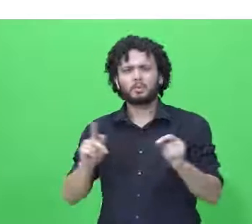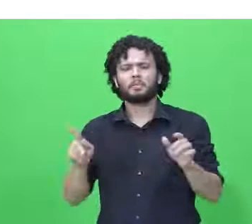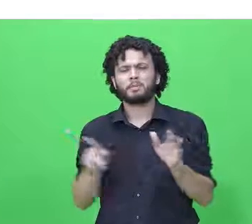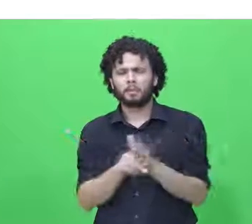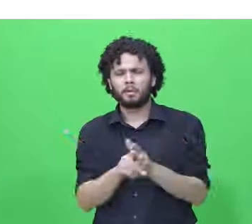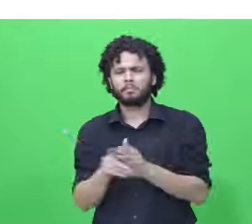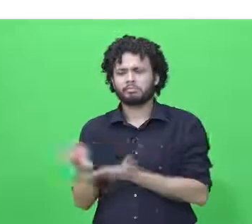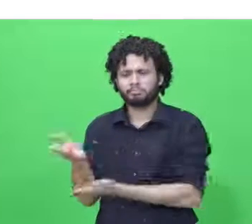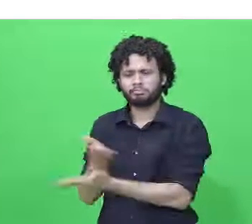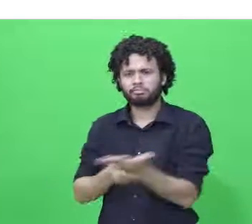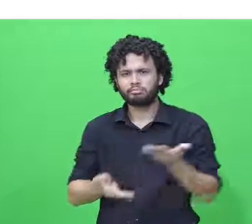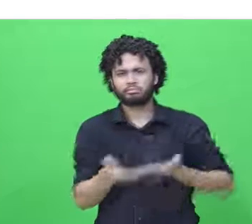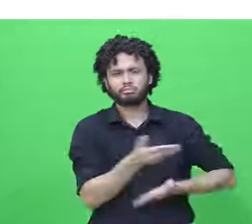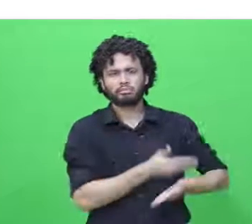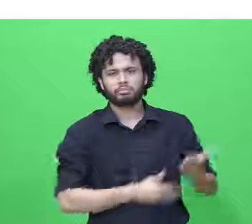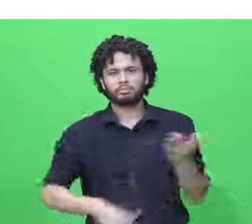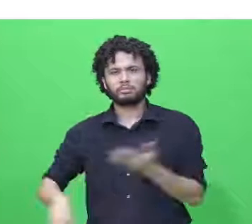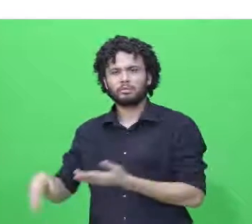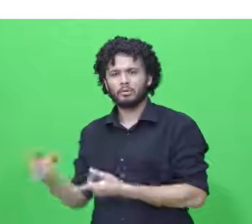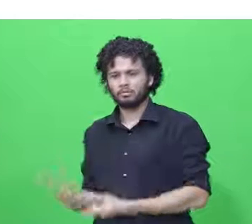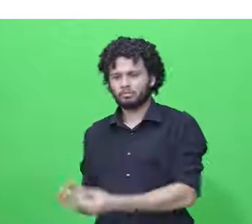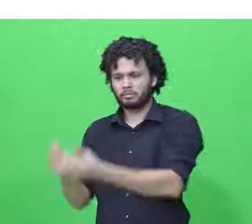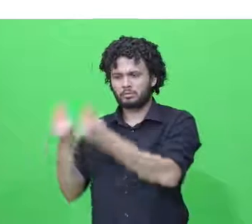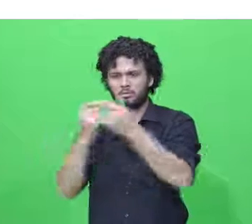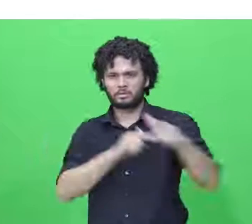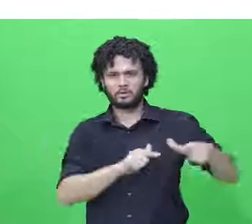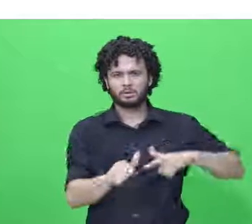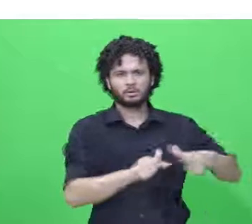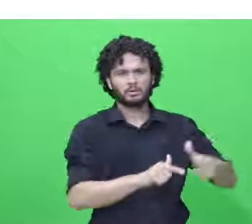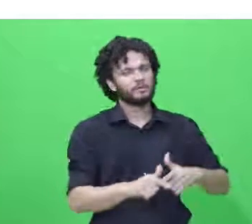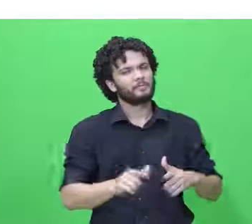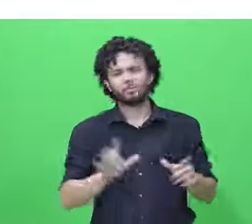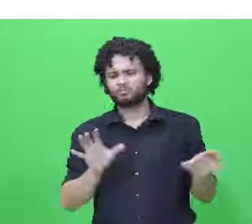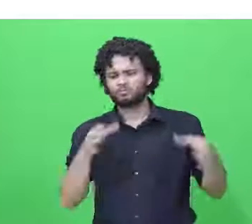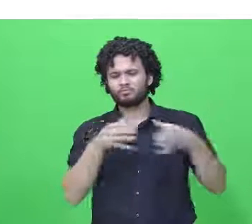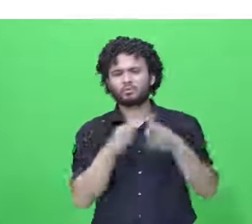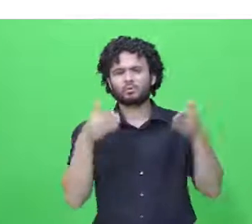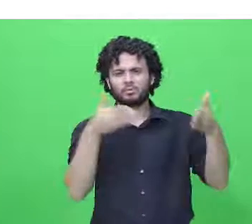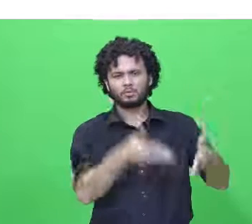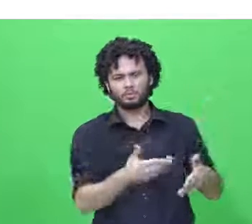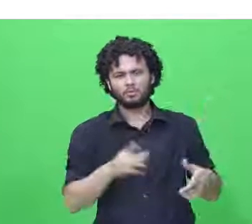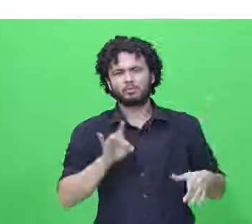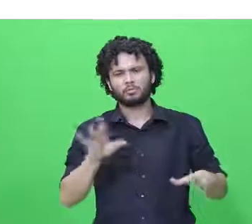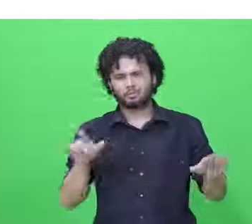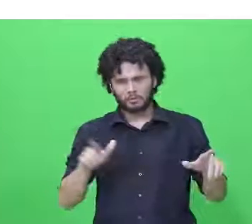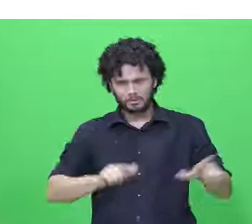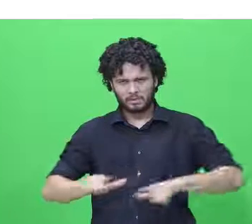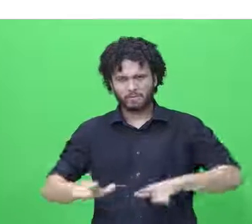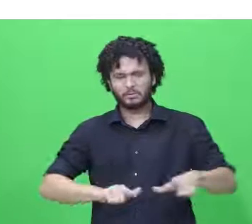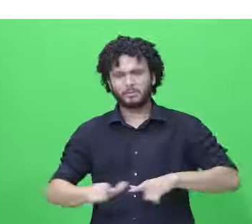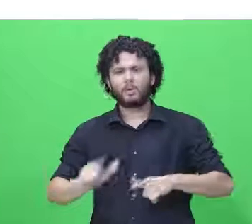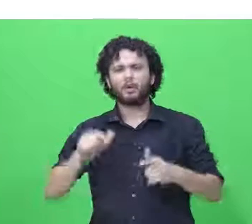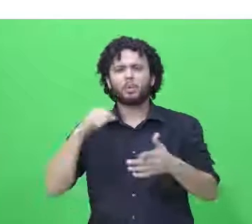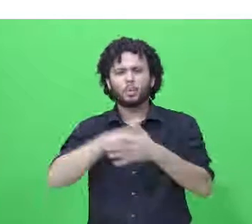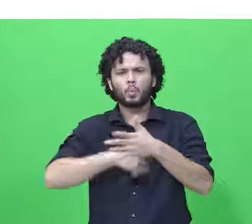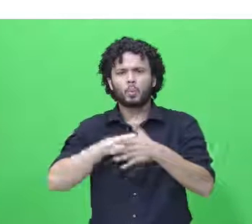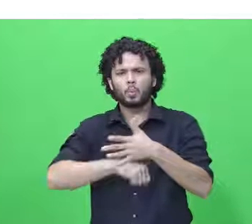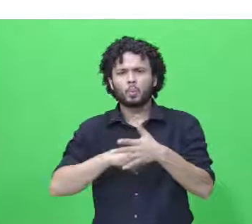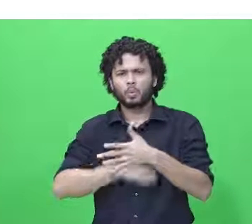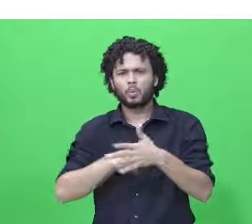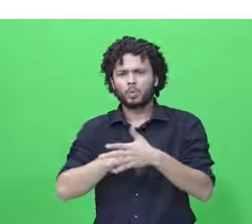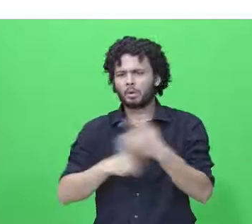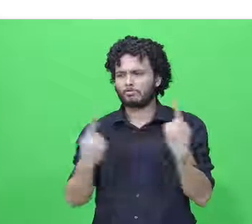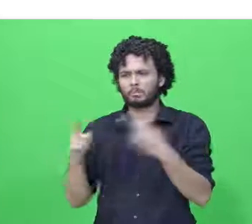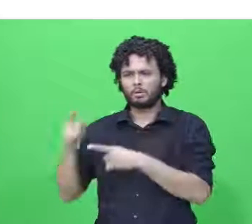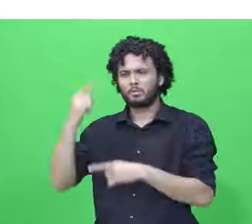de cooperação entre o capital e o trabalho. Não se limitou ao sindicalismo puramente operário, que conduziria certamente à luta contra o patrão,